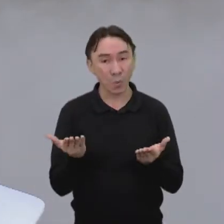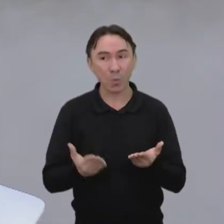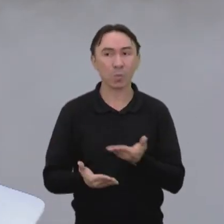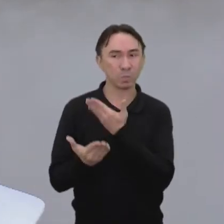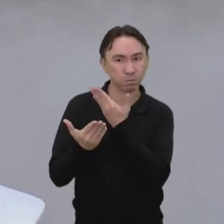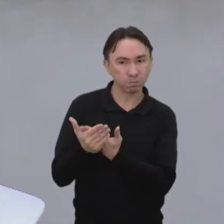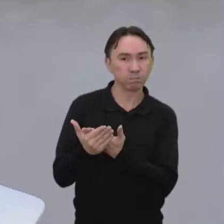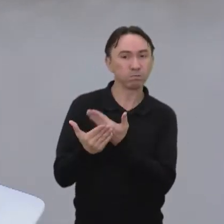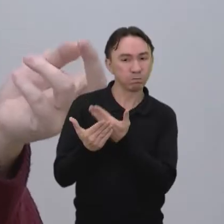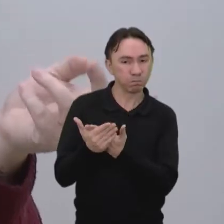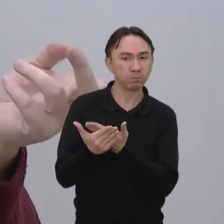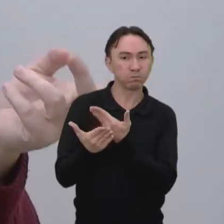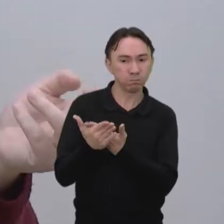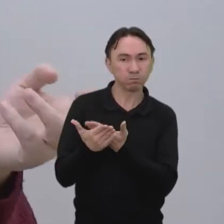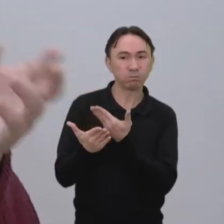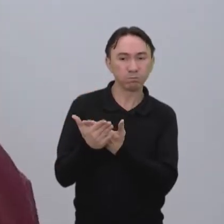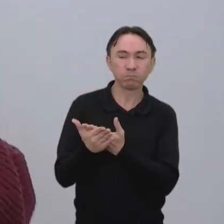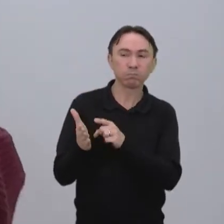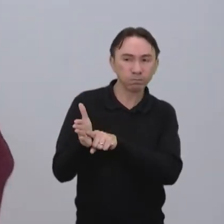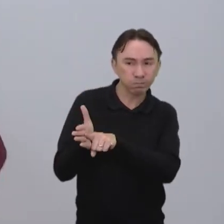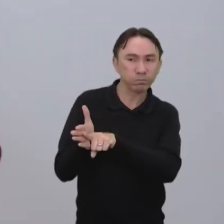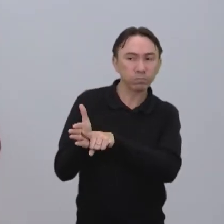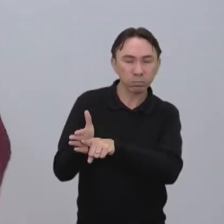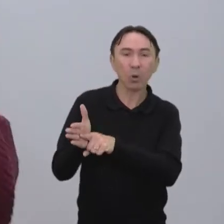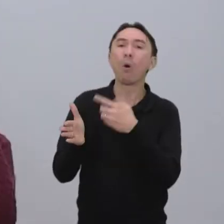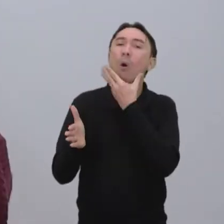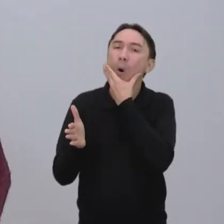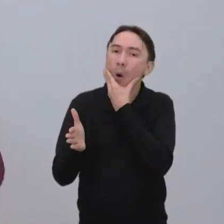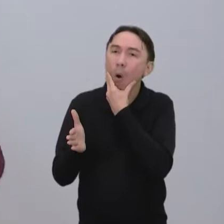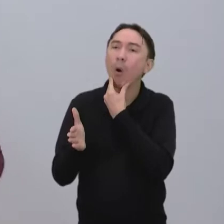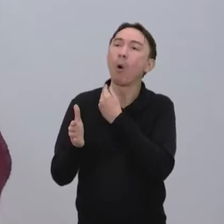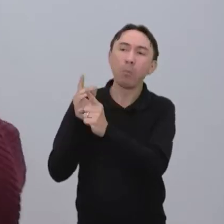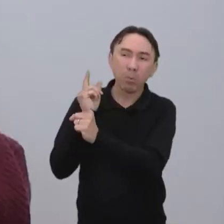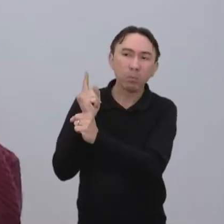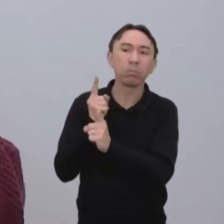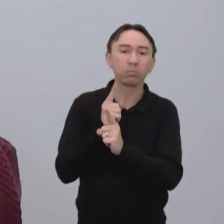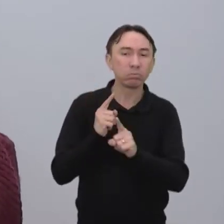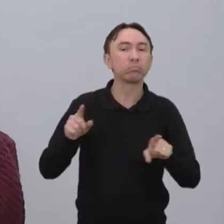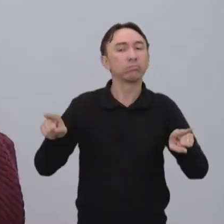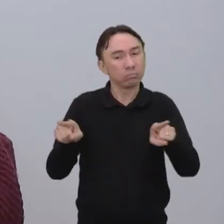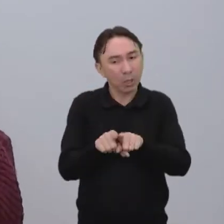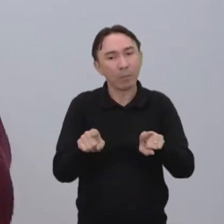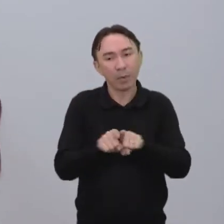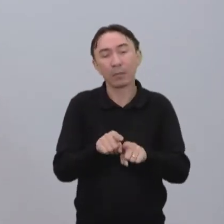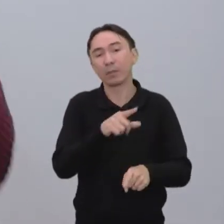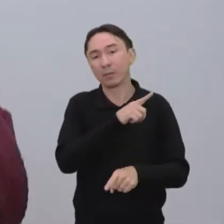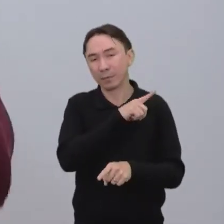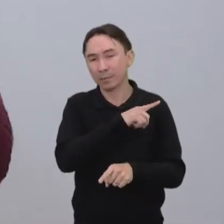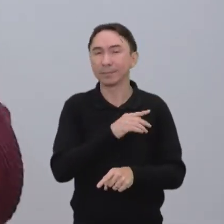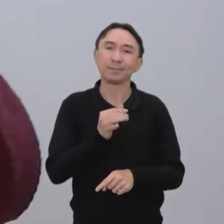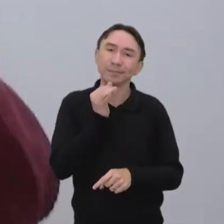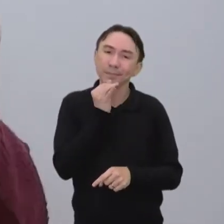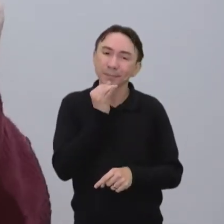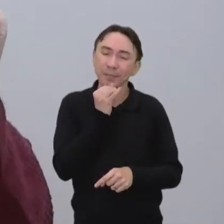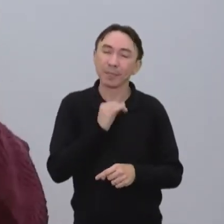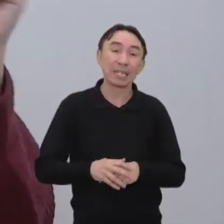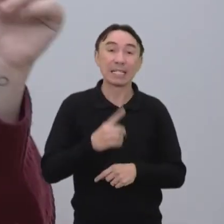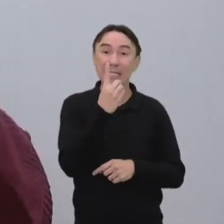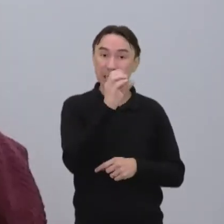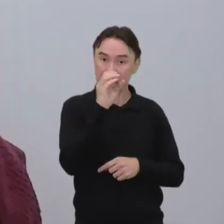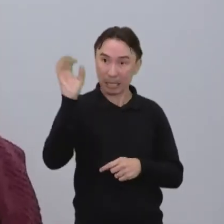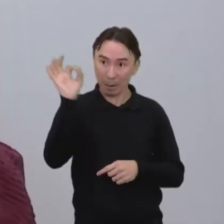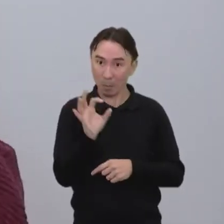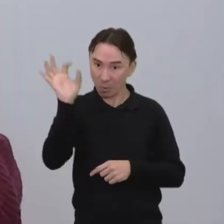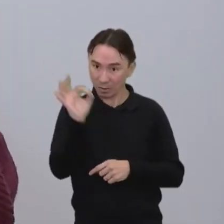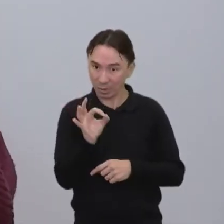alimentares em homens e a gente sabe, Pri, que do total, se a gente pegar 100% do público mundial que sofre de algum